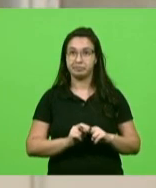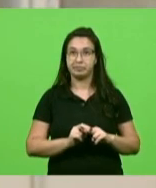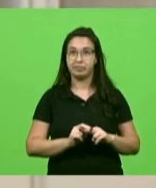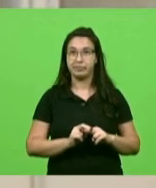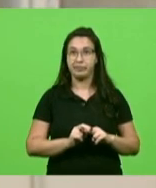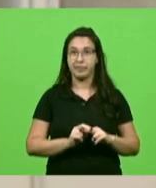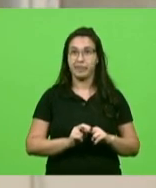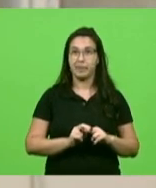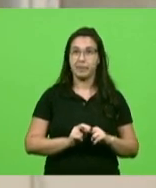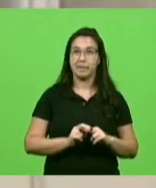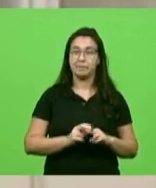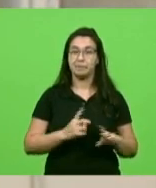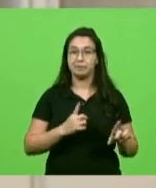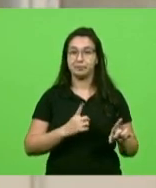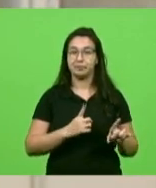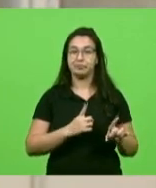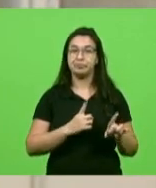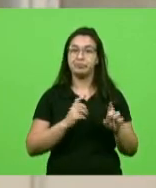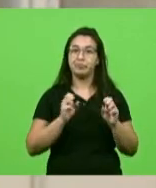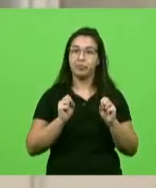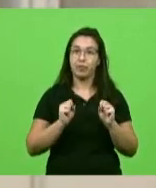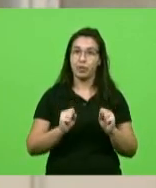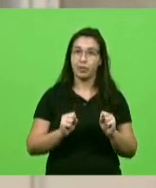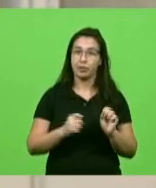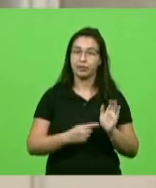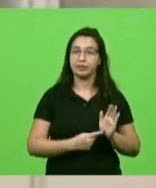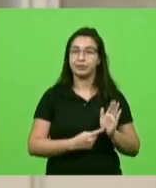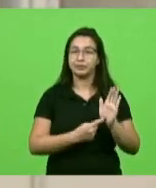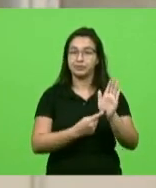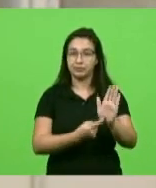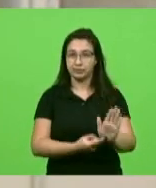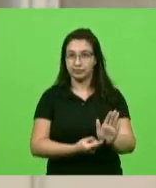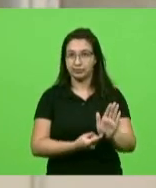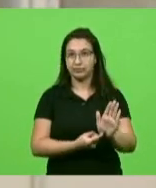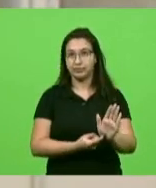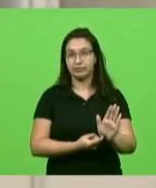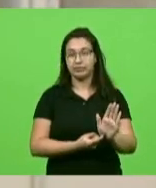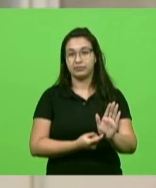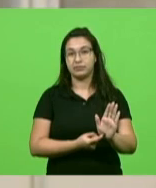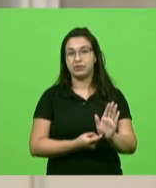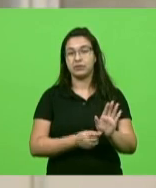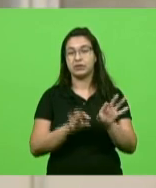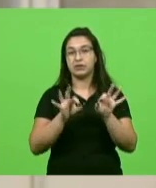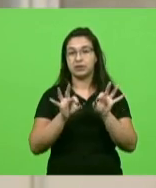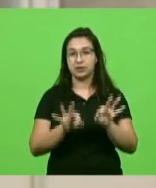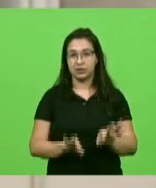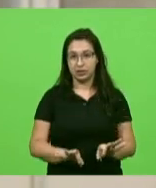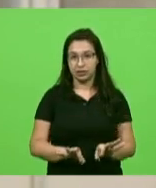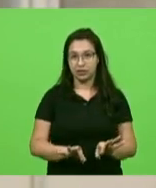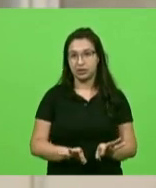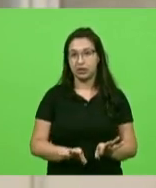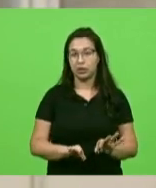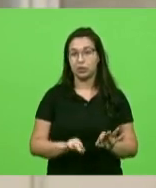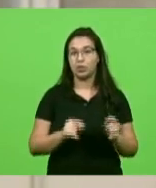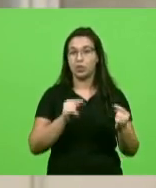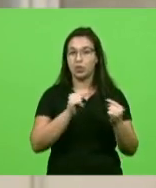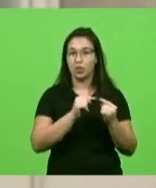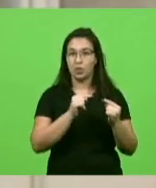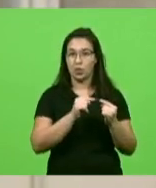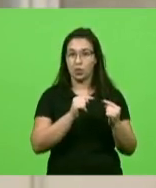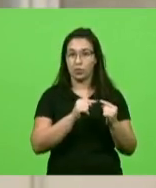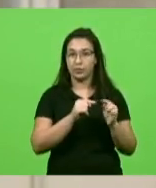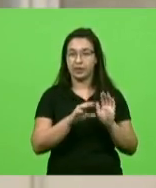ferisse apresentar-se a absolutamente formalmente regular a